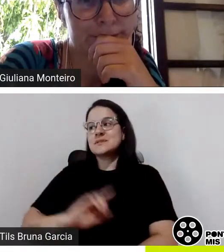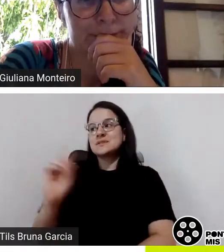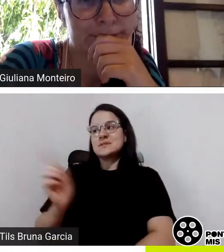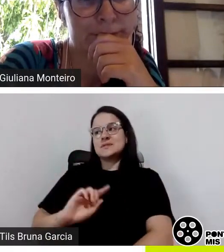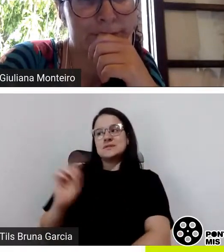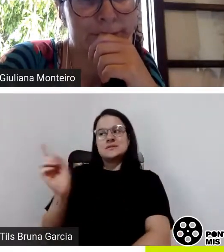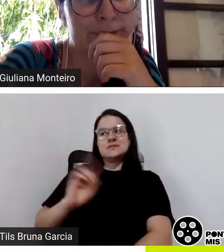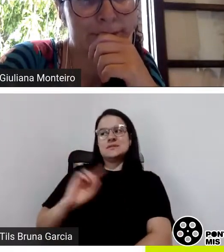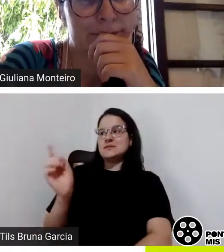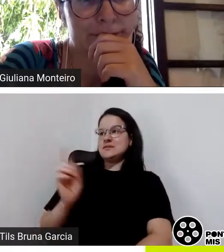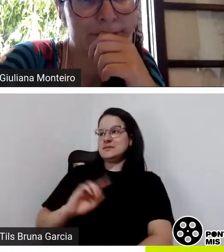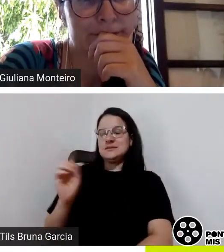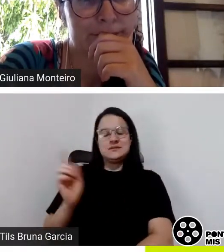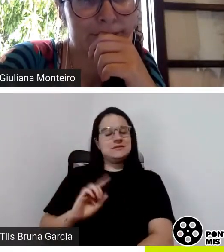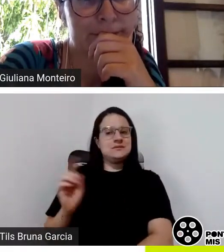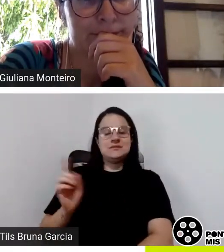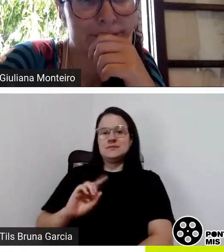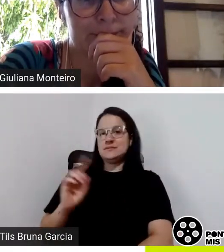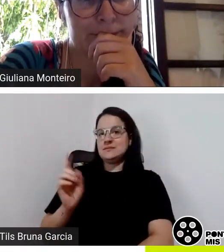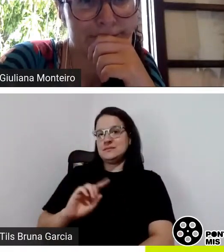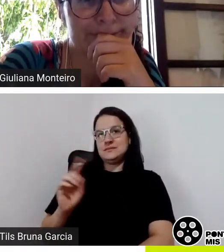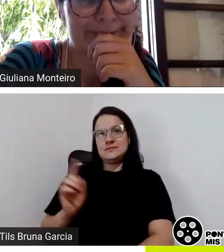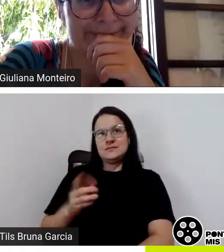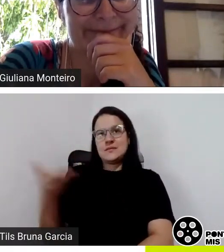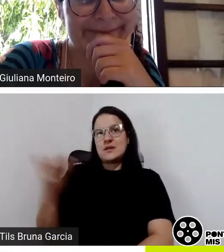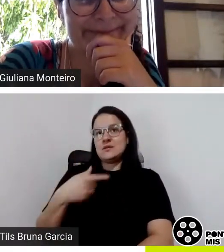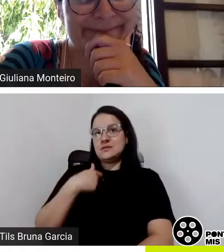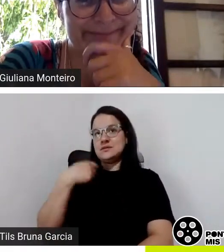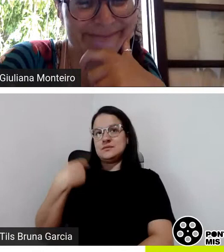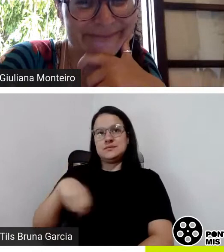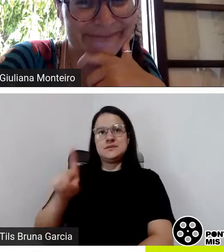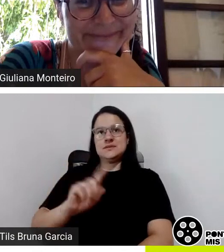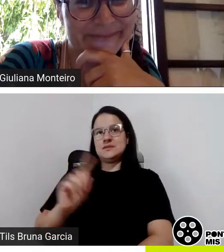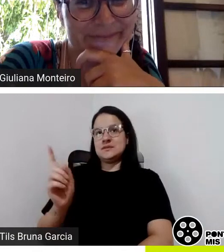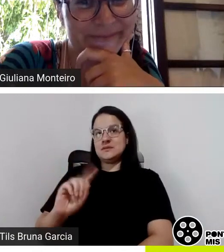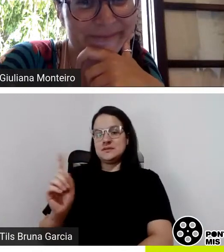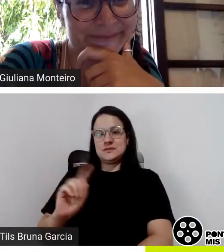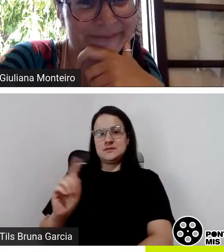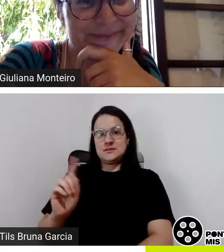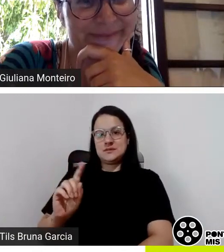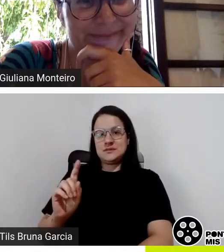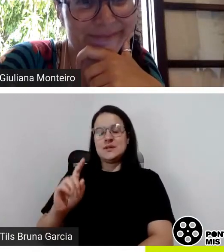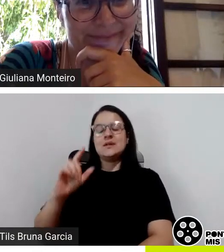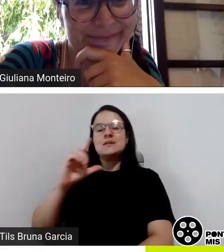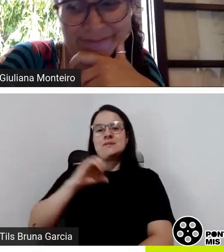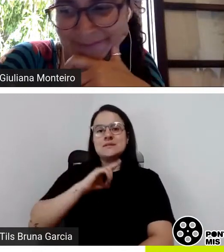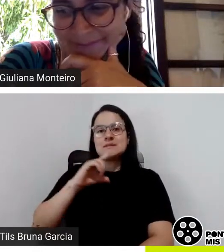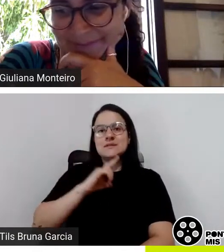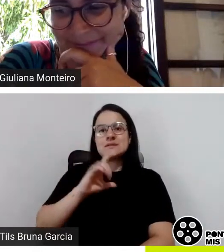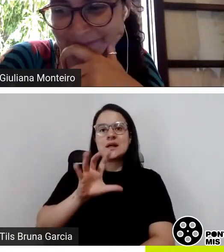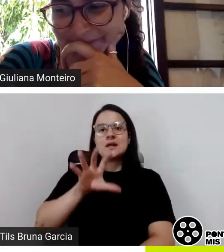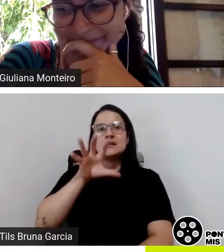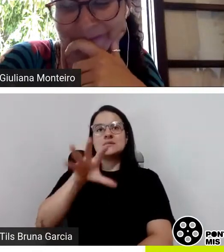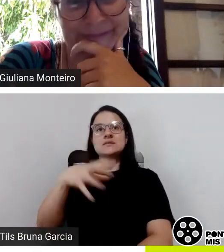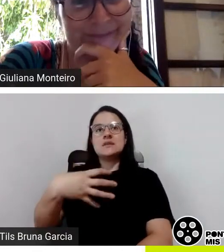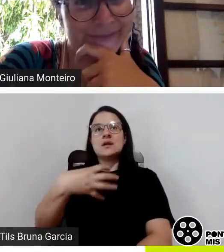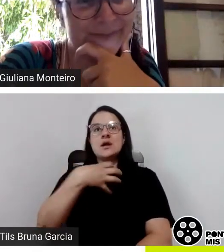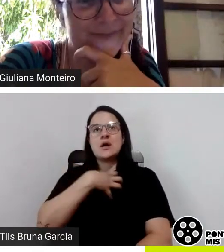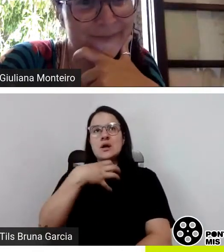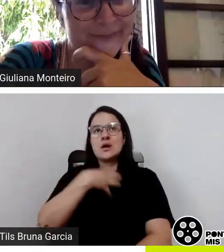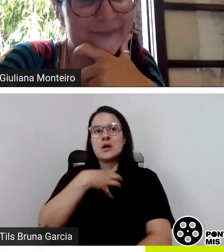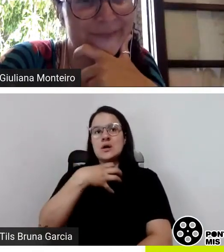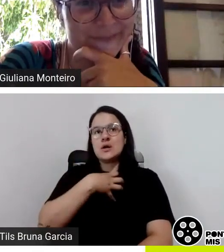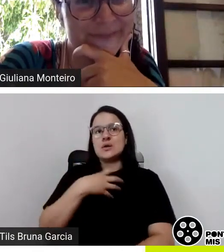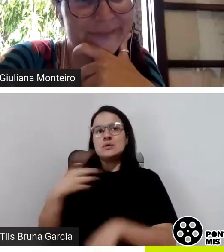não fazer um filme. Você que está me assistindo nesse minuto tem no seu bolso uma câmera